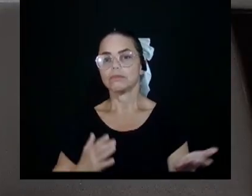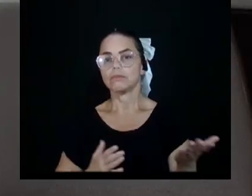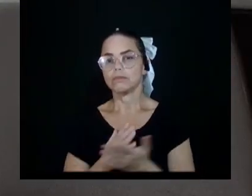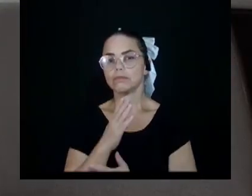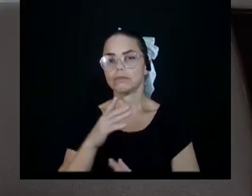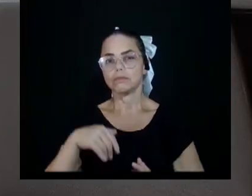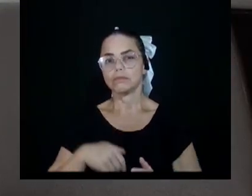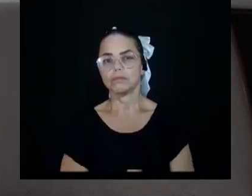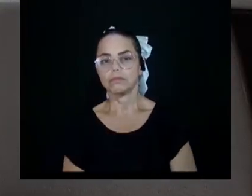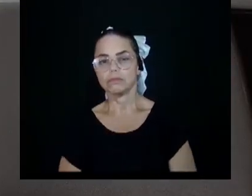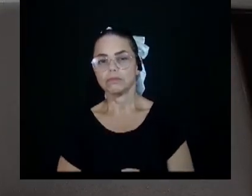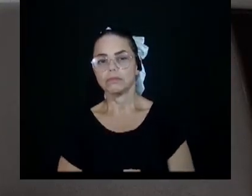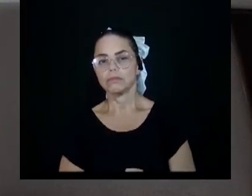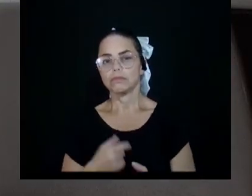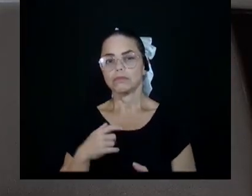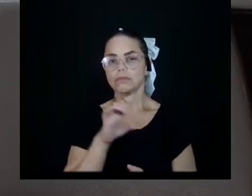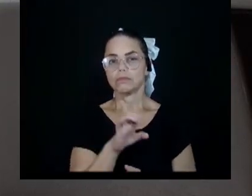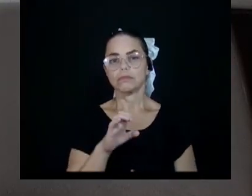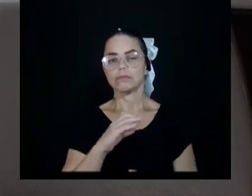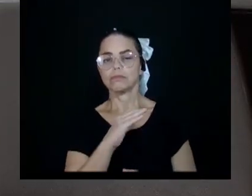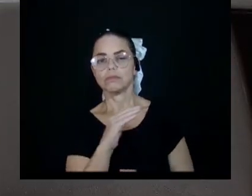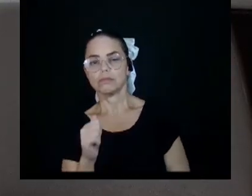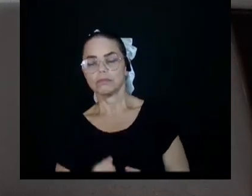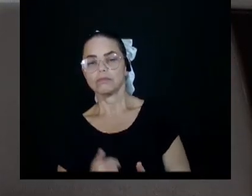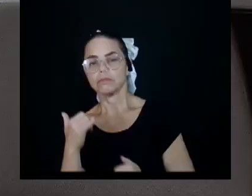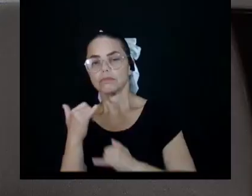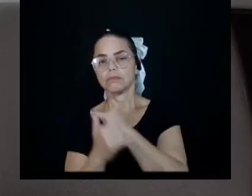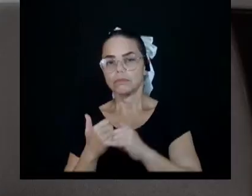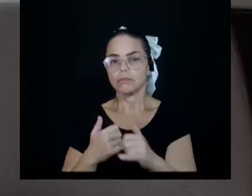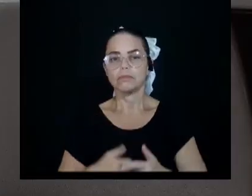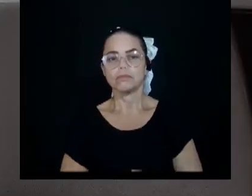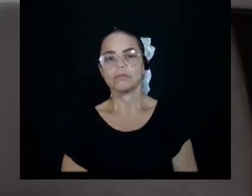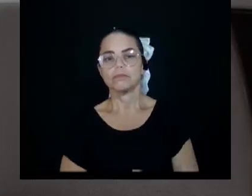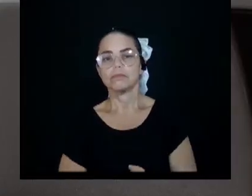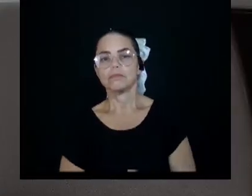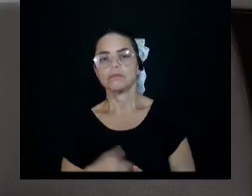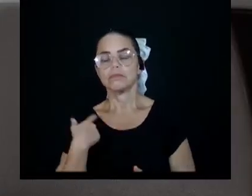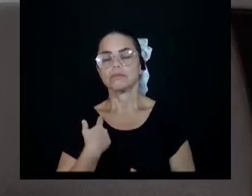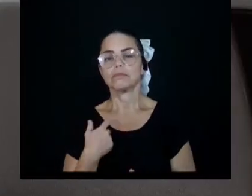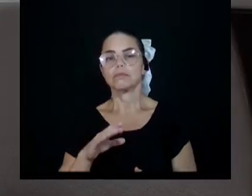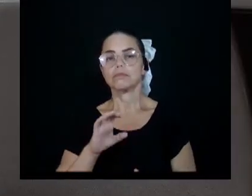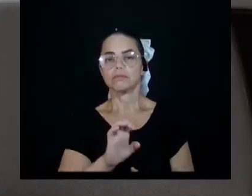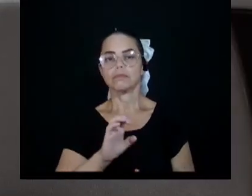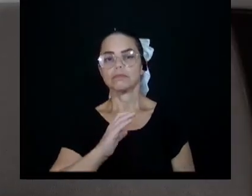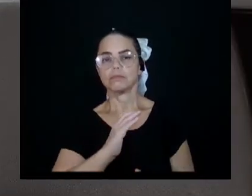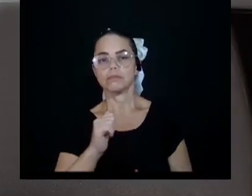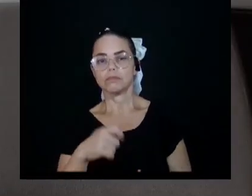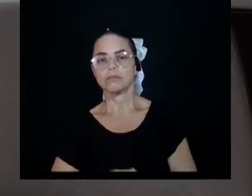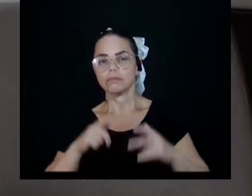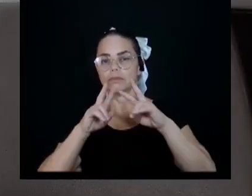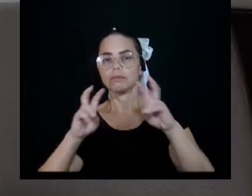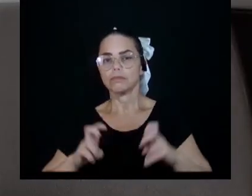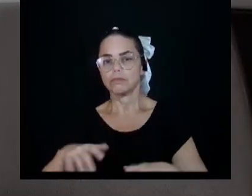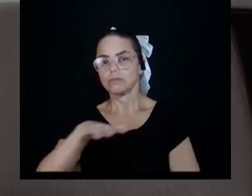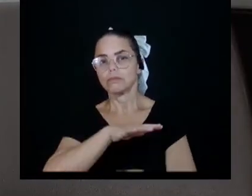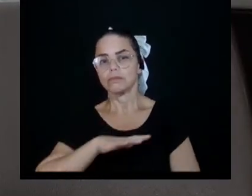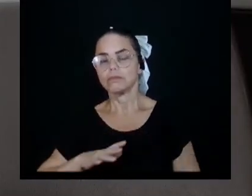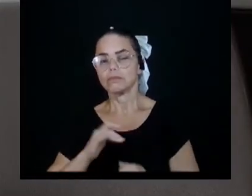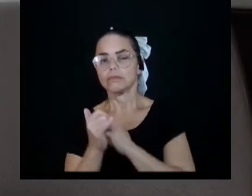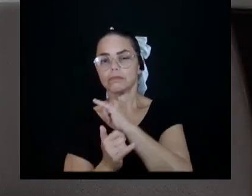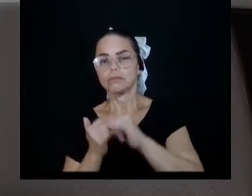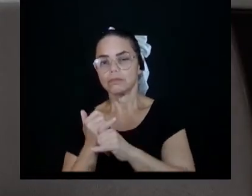recém-aprovado ECA Digital, que é um capítulo à parte do ECA que fala do ambiente digital, né, que fala